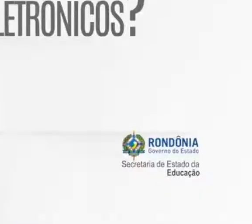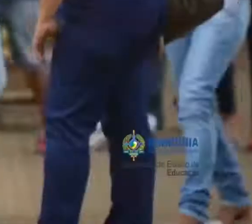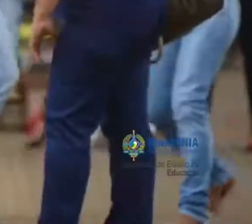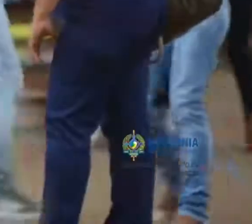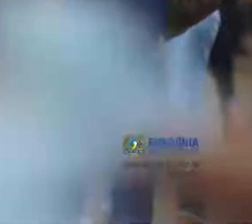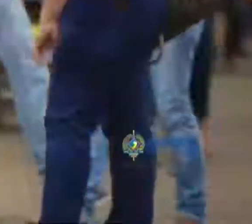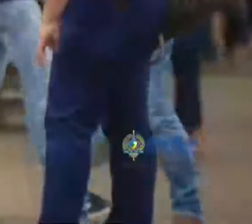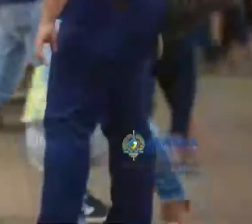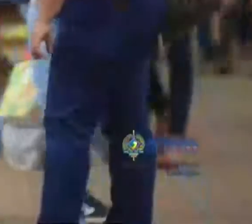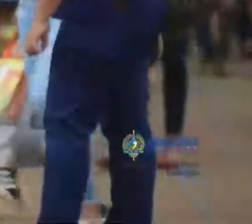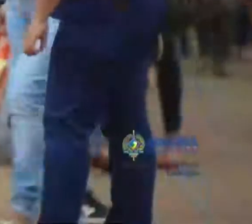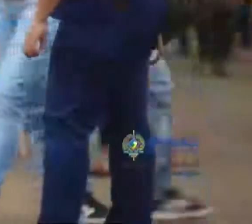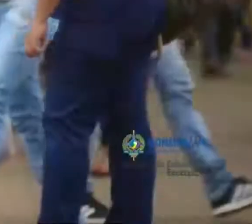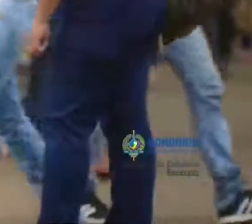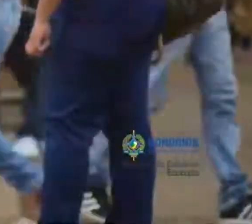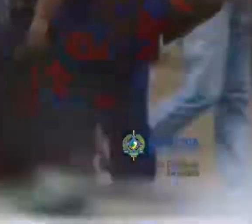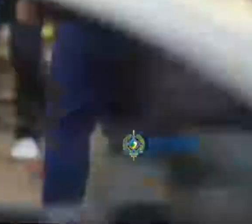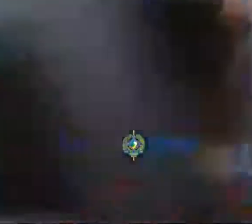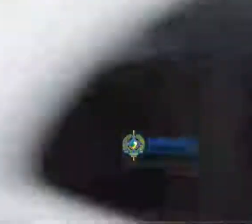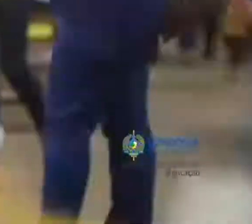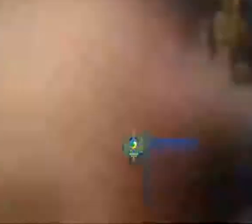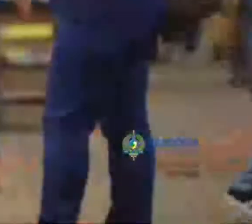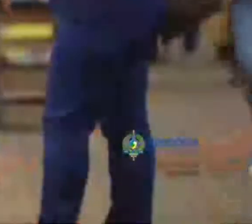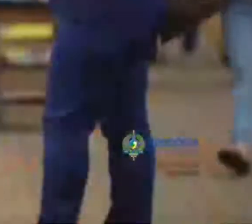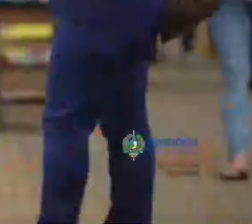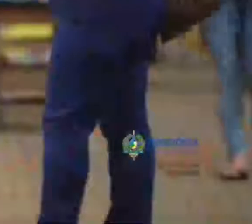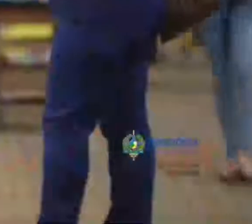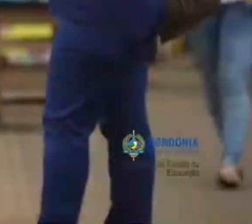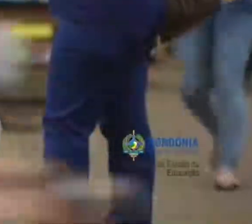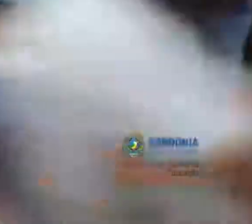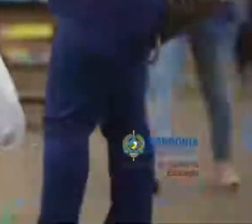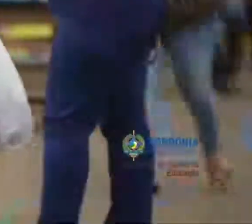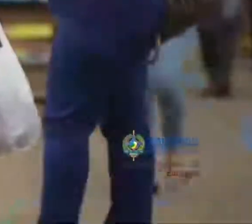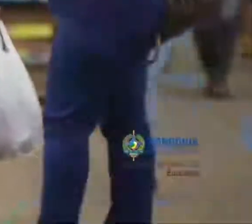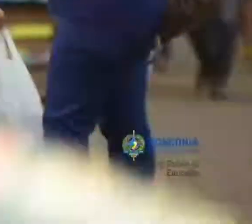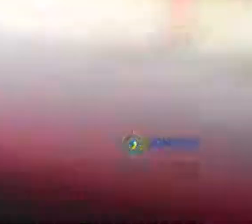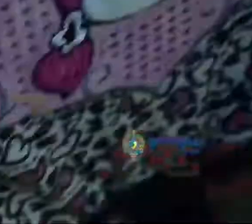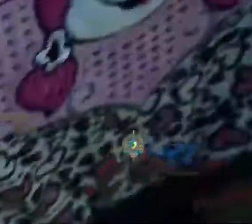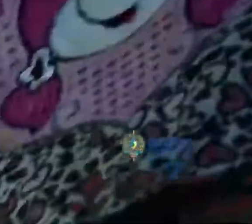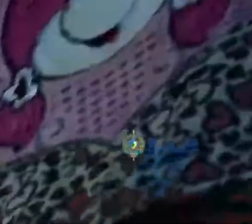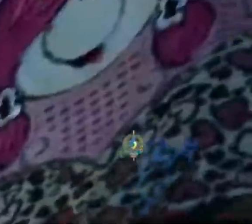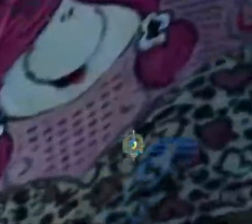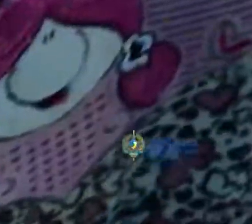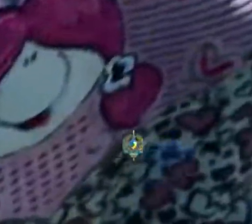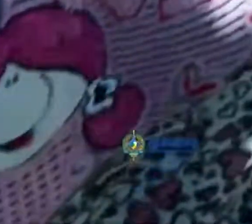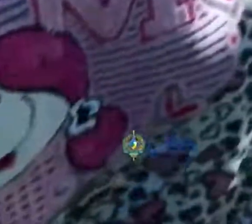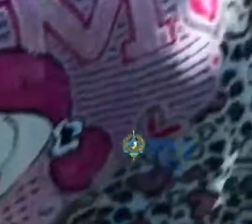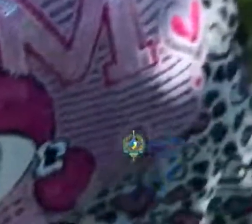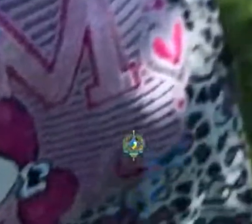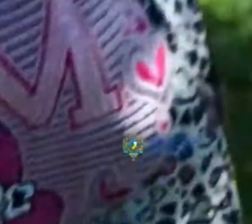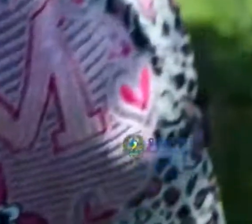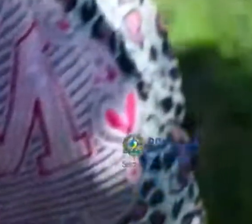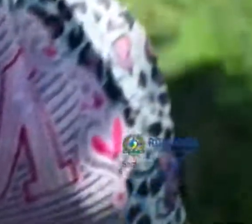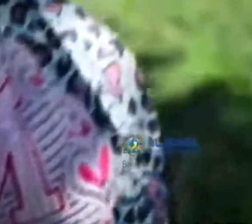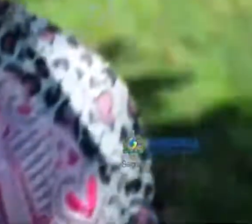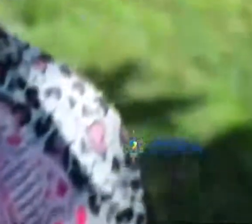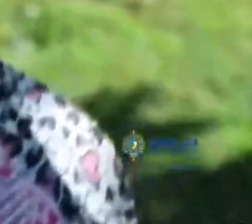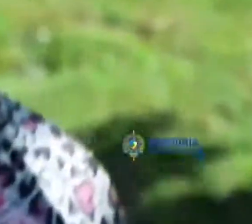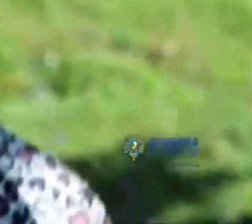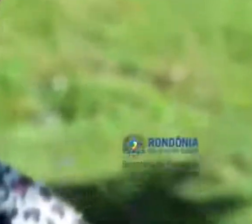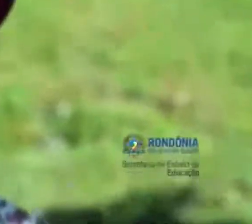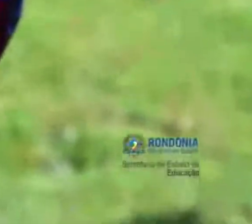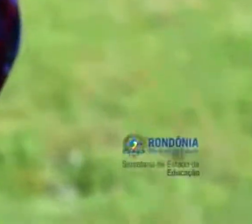aparelho. Outro detalhe importante: o uso de mochila pesada demais e, se carregada de forma